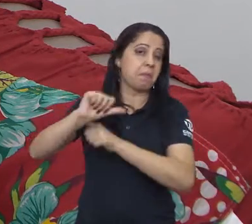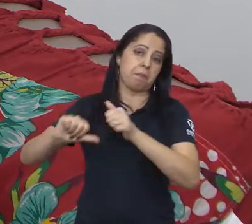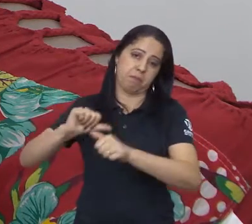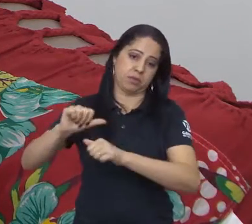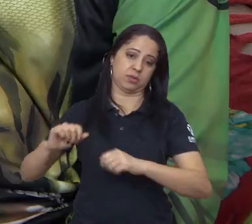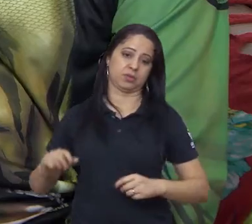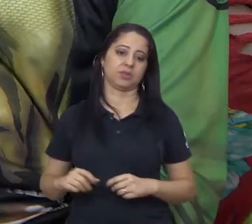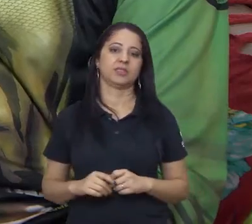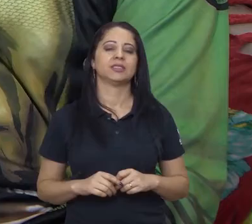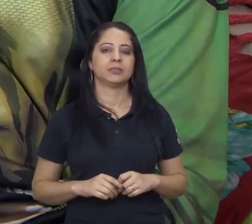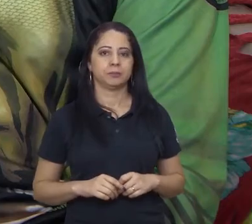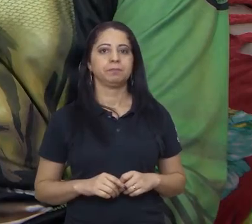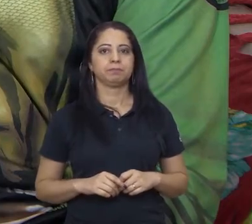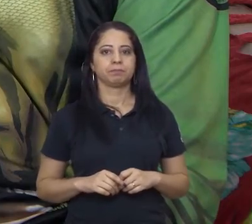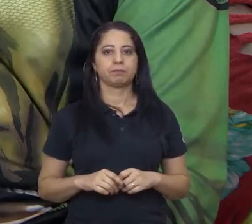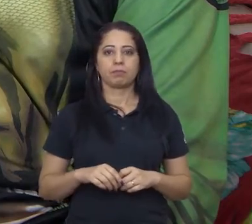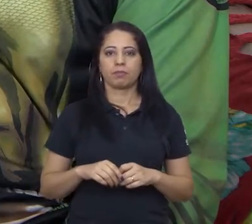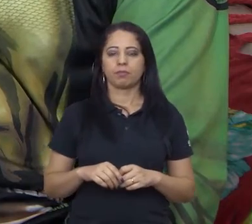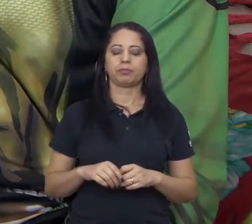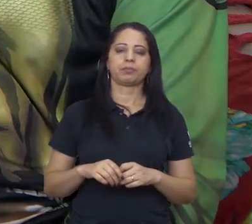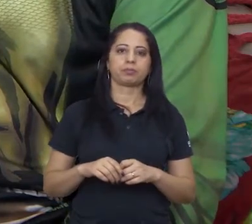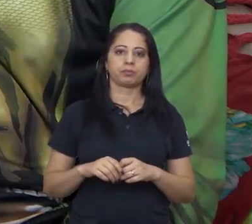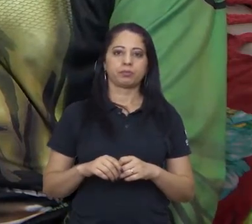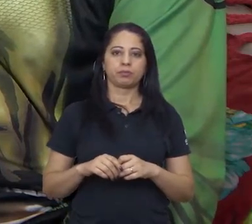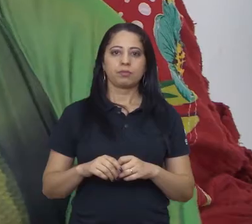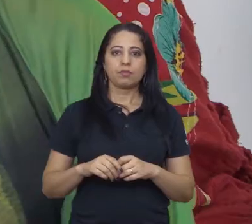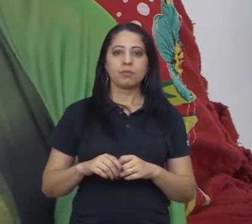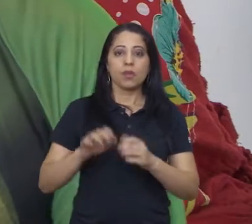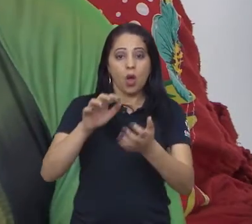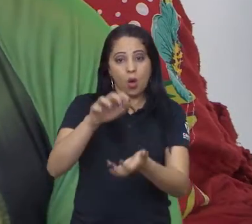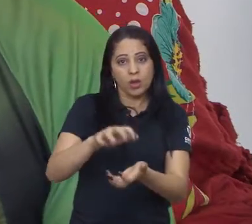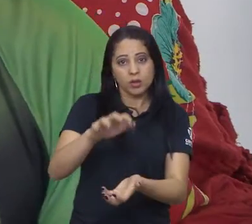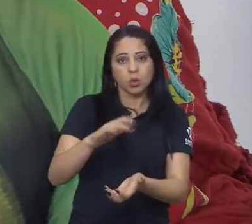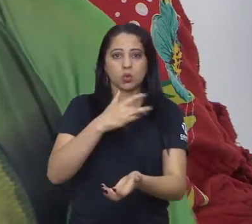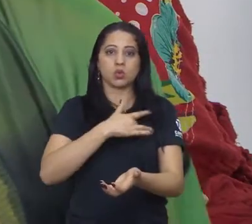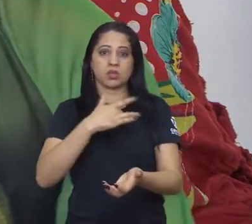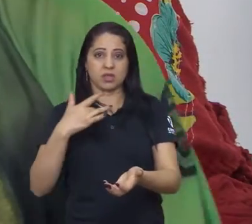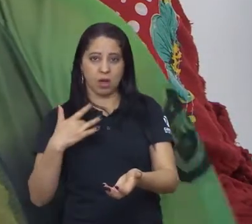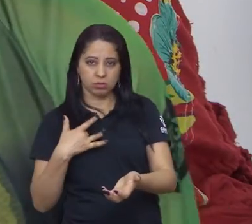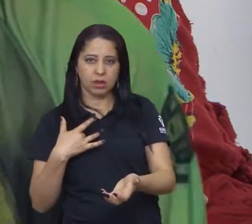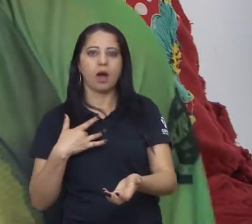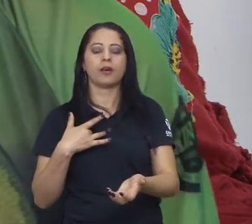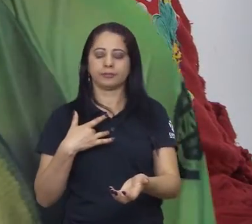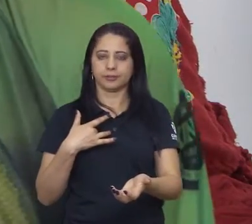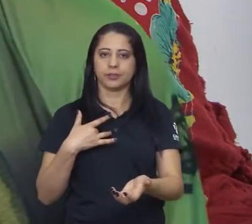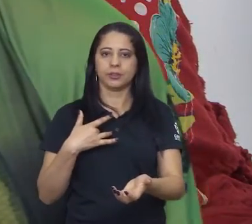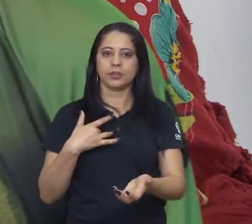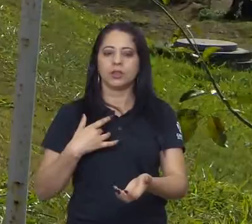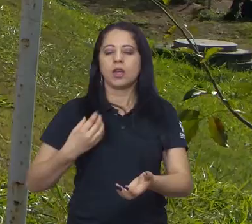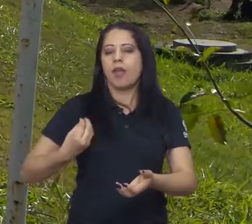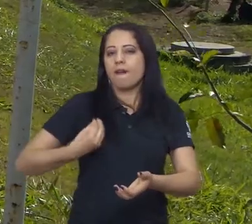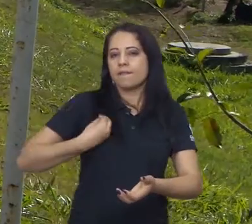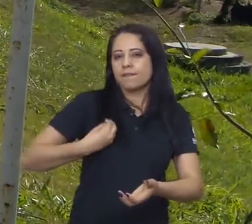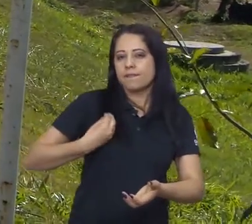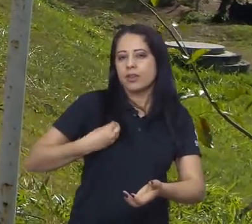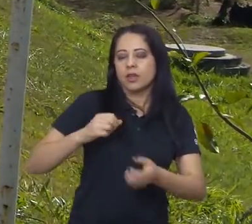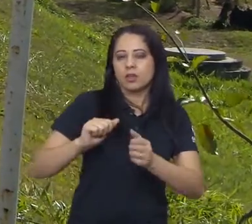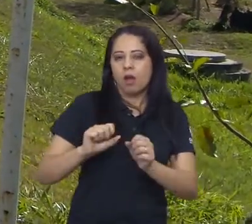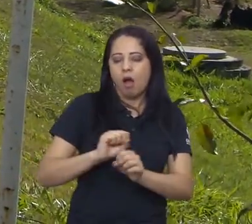muda um envelhecimento saudável e com qualidade de vida deve considerar a capacidade funcional